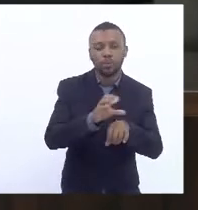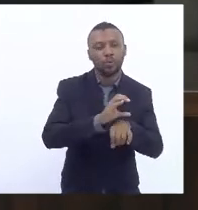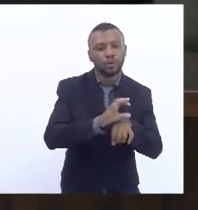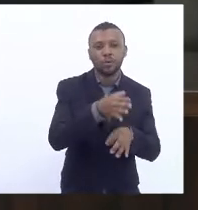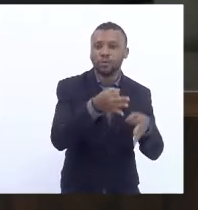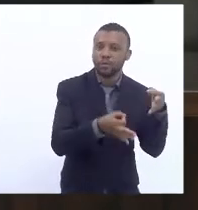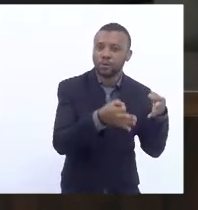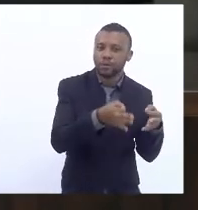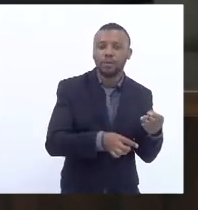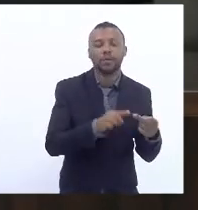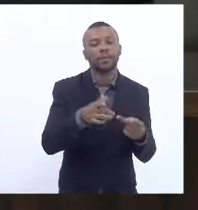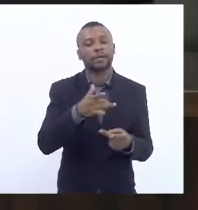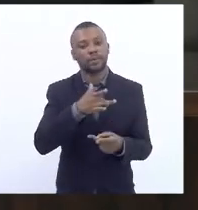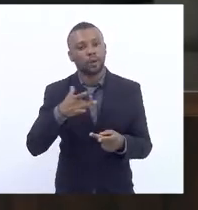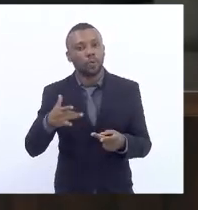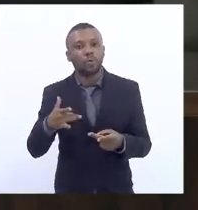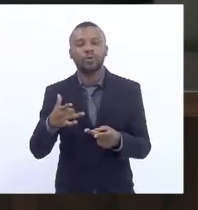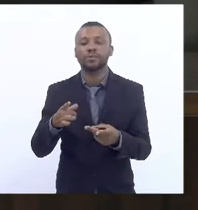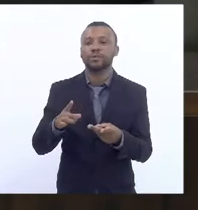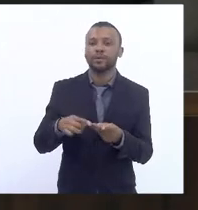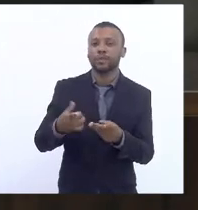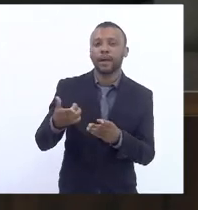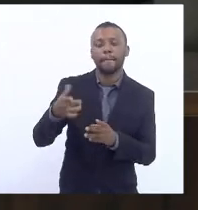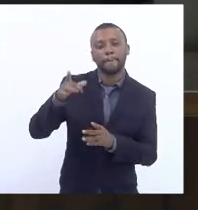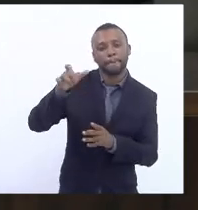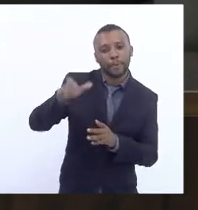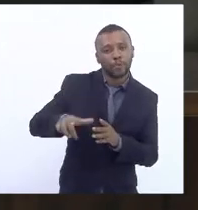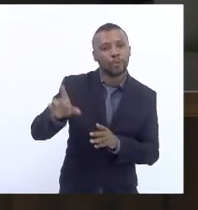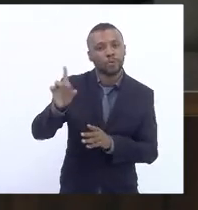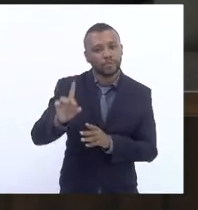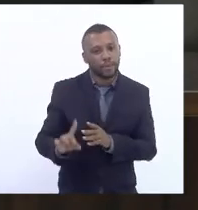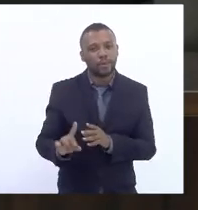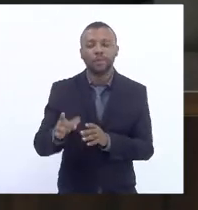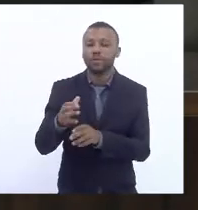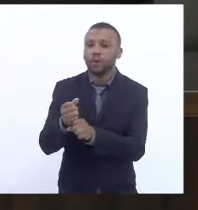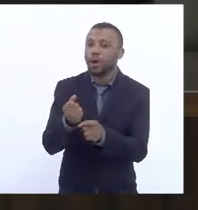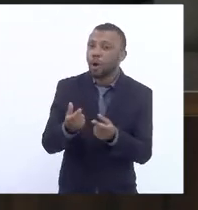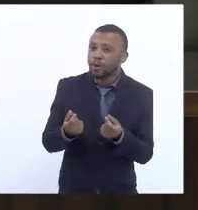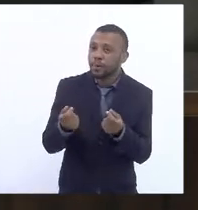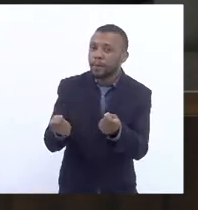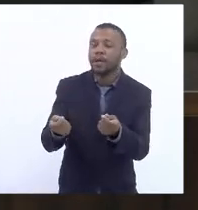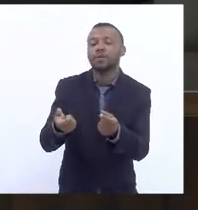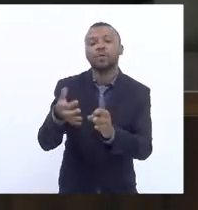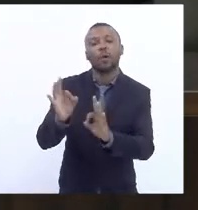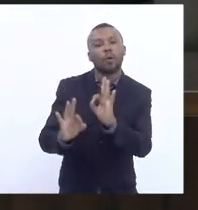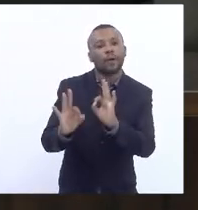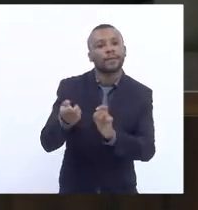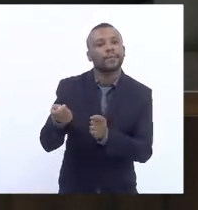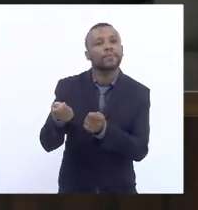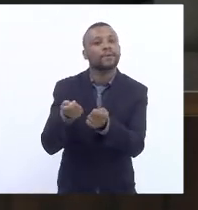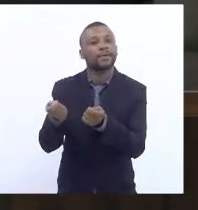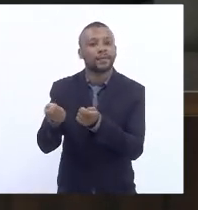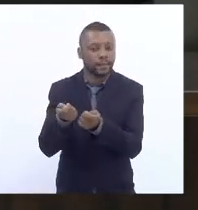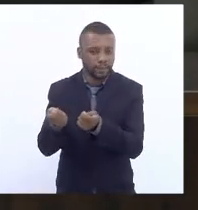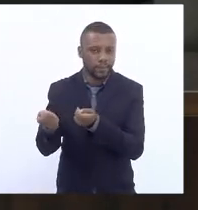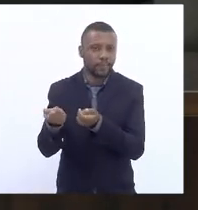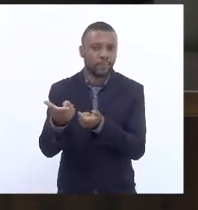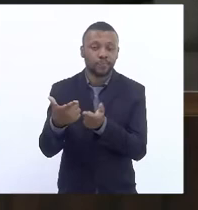Saúde, da Pessoa com Deficiência, de Orçamento, Finanças, Fiscalização Financeira e Controle. Para medir parecer pela